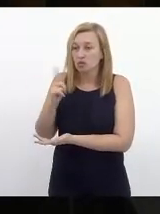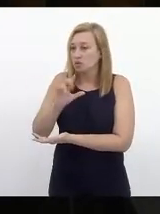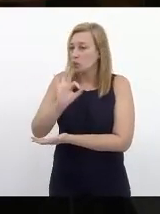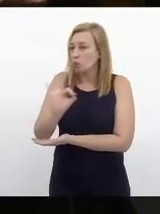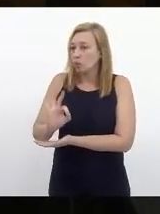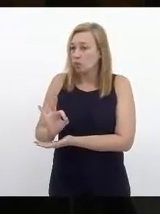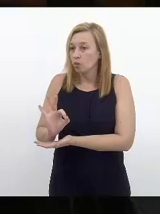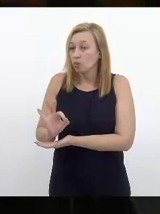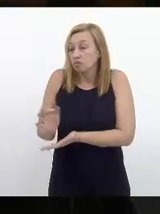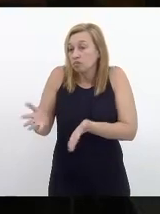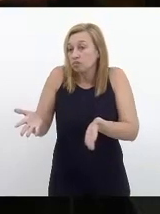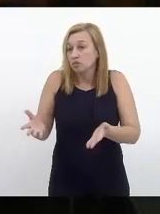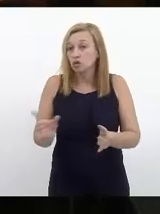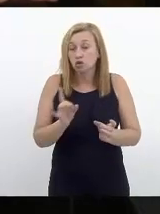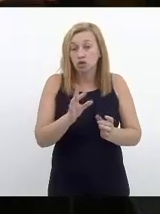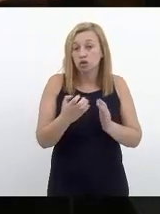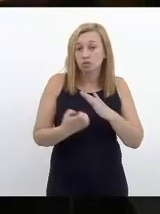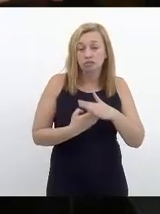os intermediários.